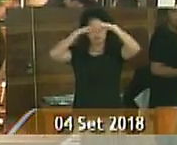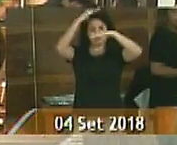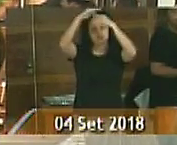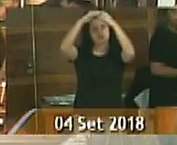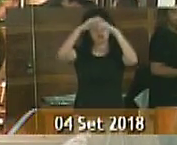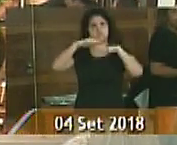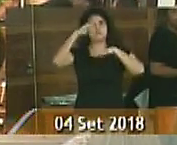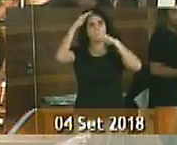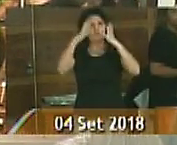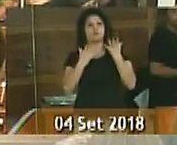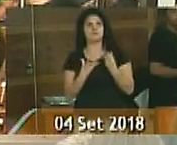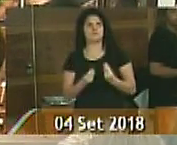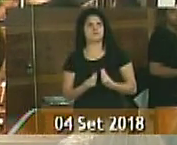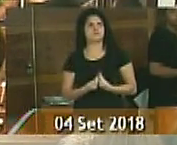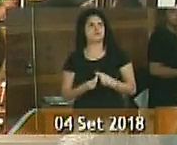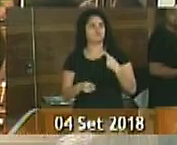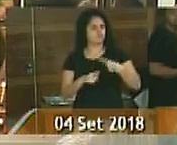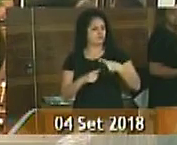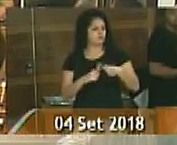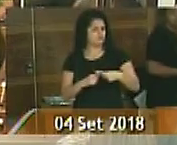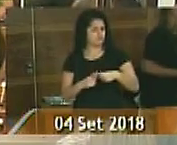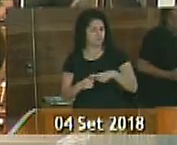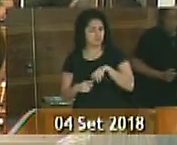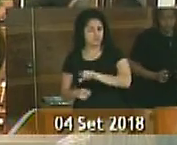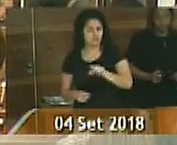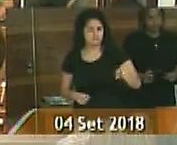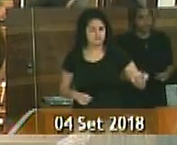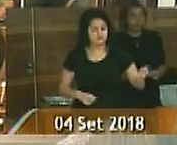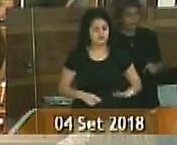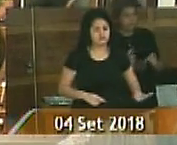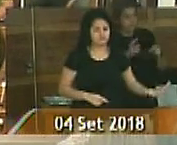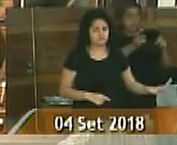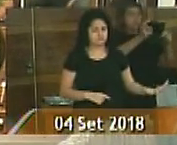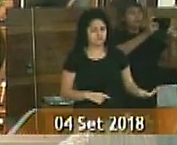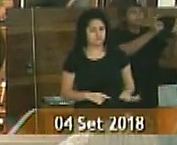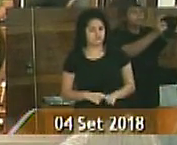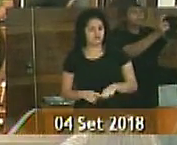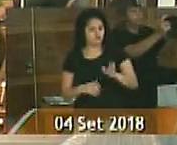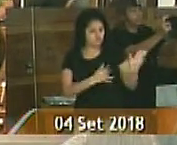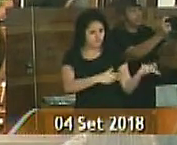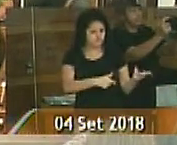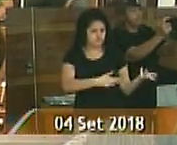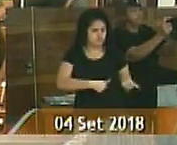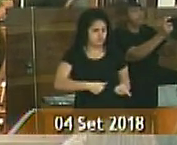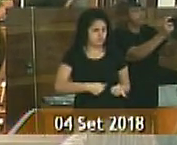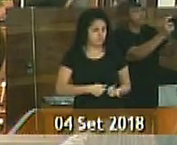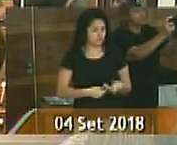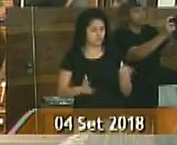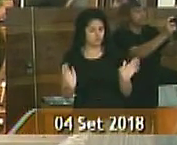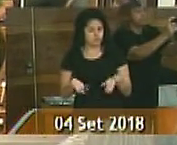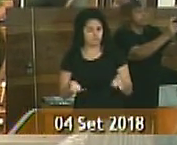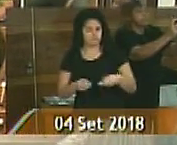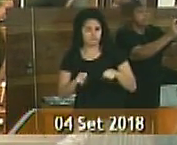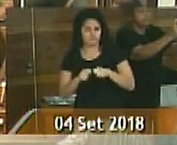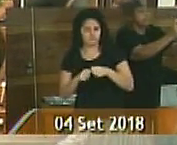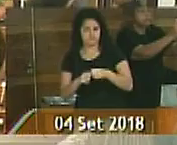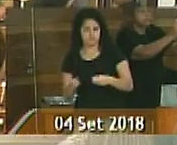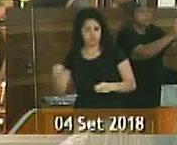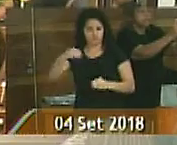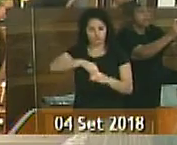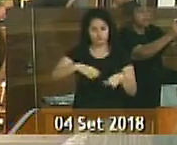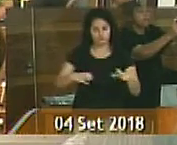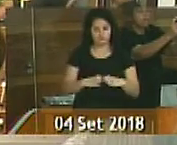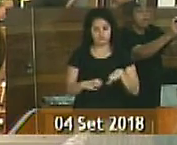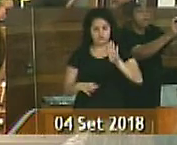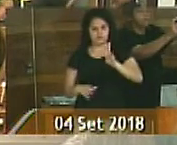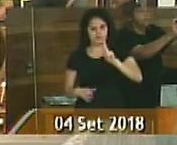cresçam muito. Porque cada criança, cada jovem que hoje fazem parte da